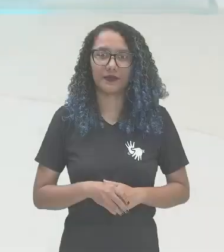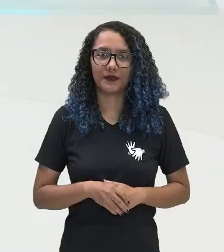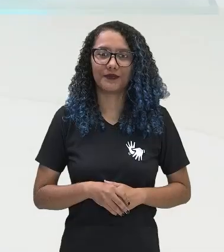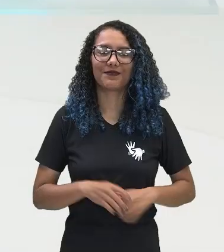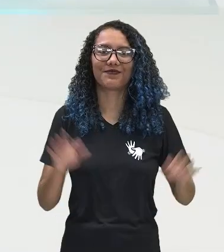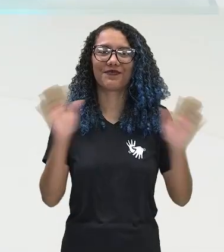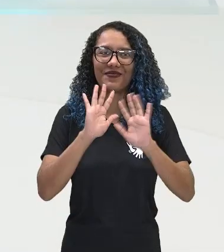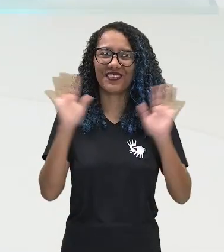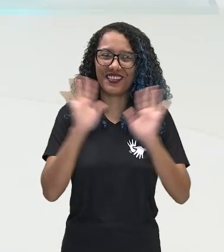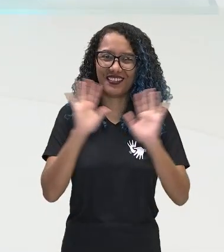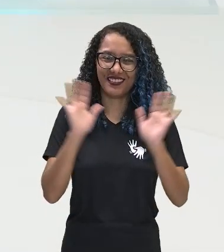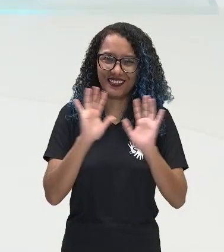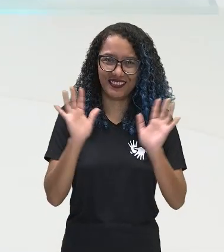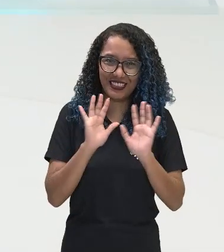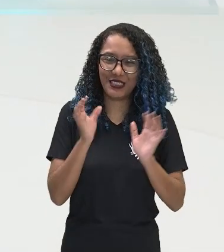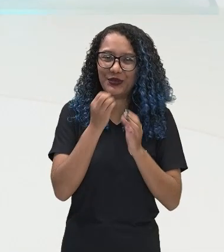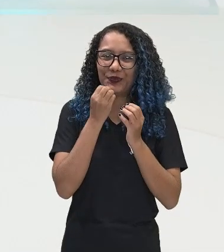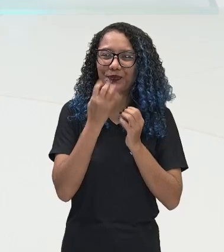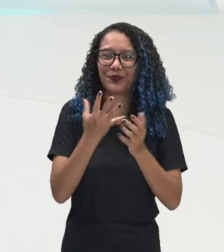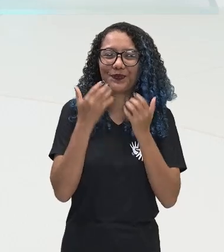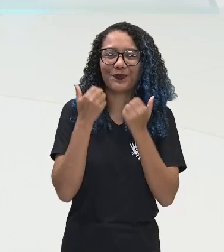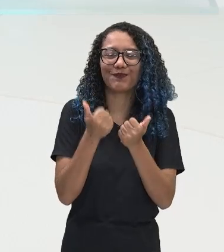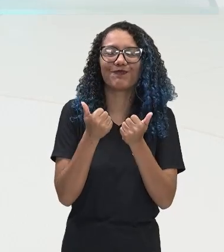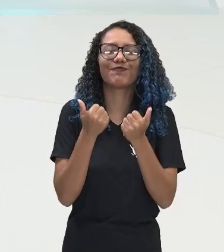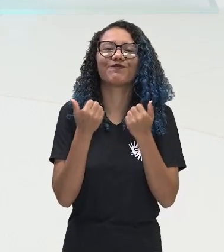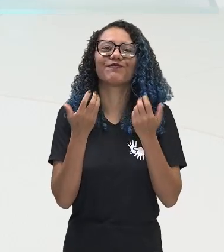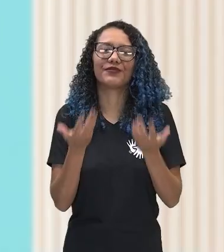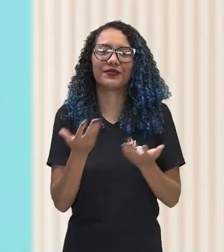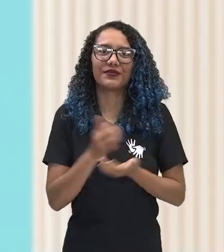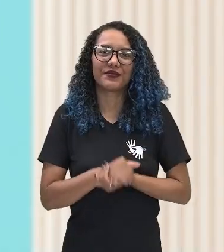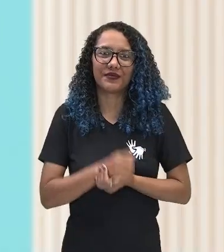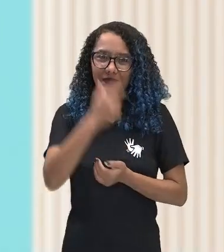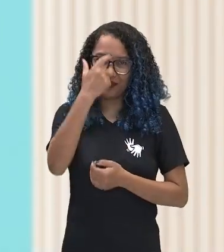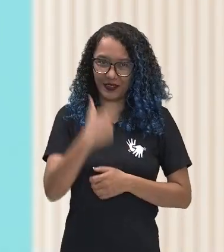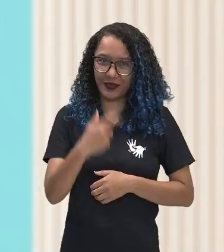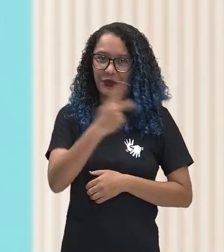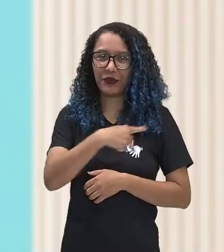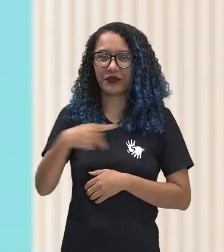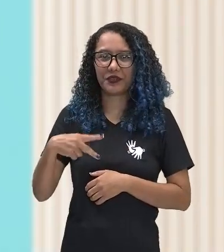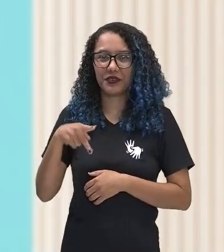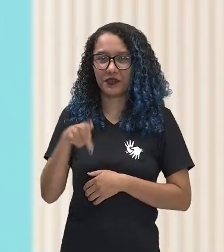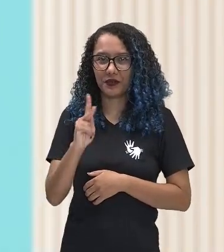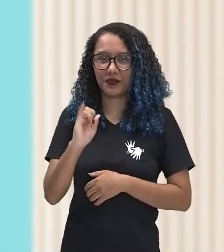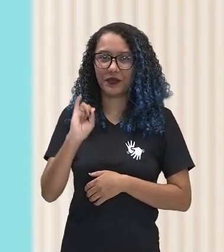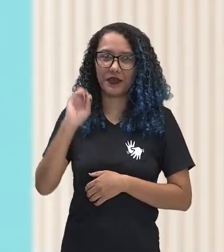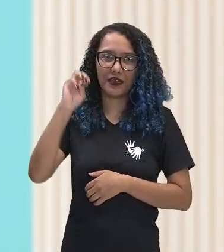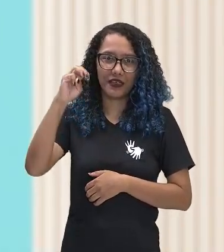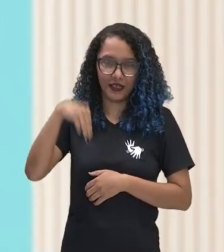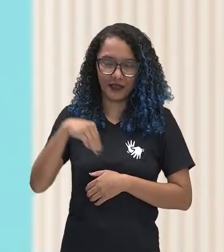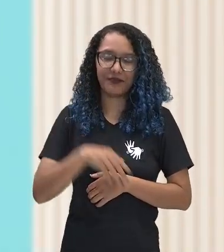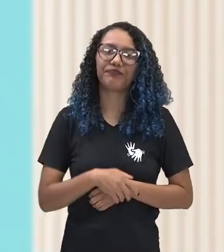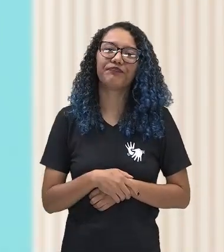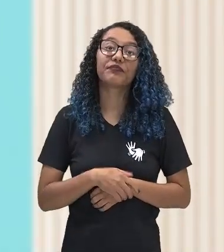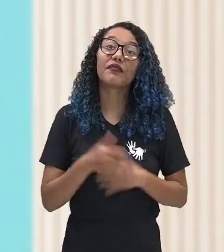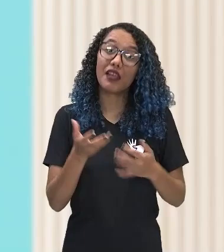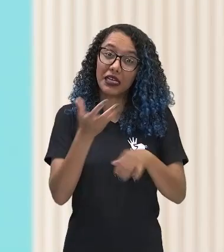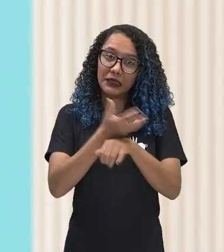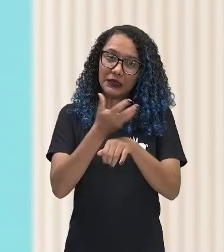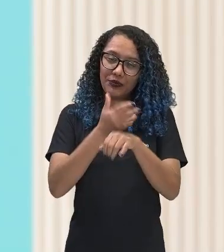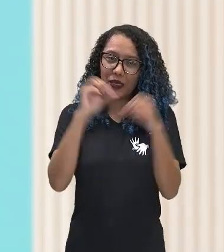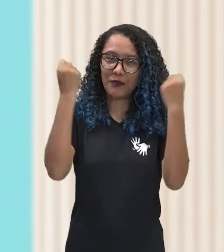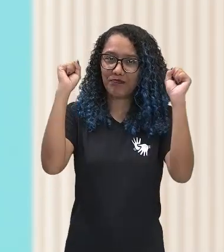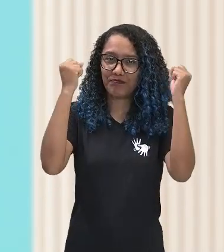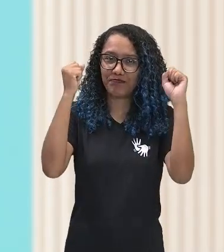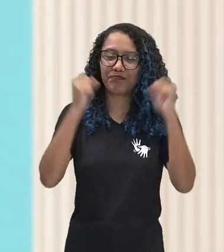Olá turmas tudo bem com vocês eu sou o professor Kim Raoni da nossa disciplina